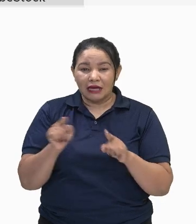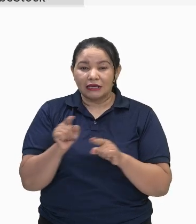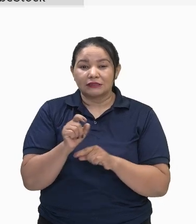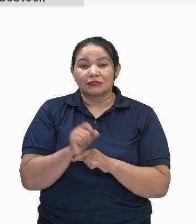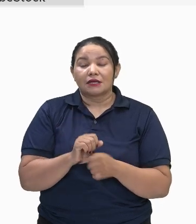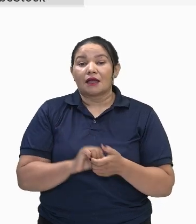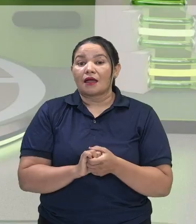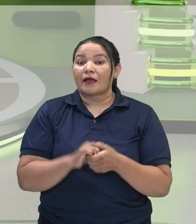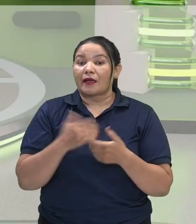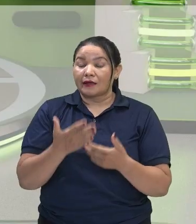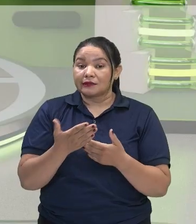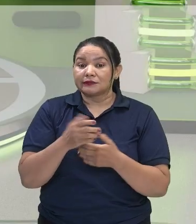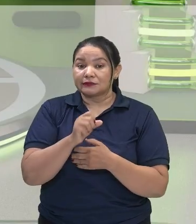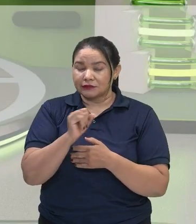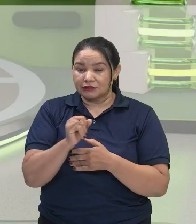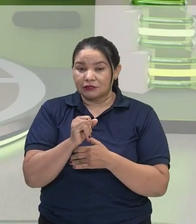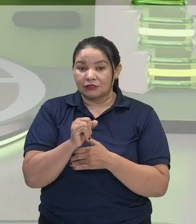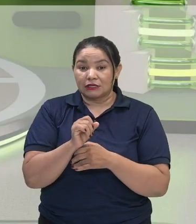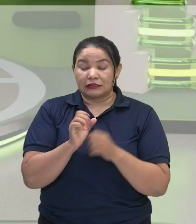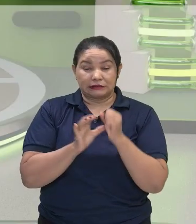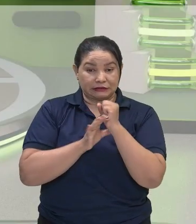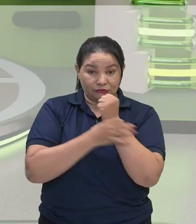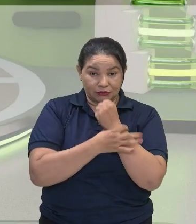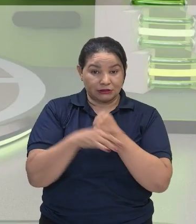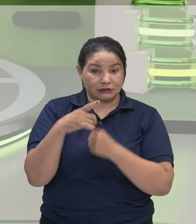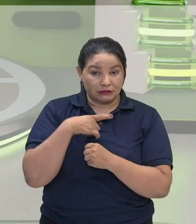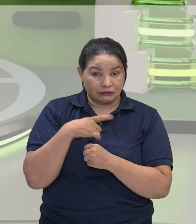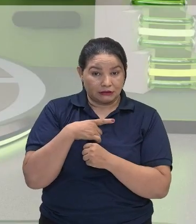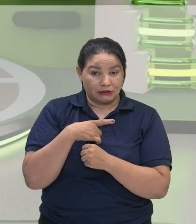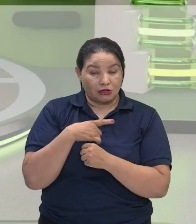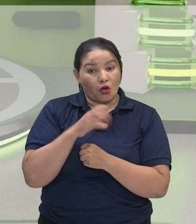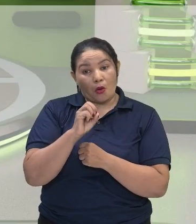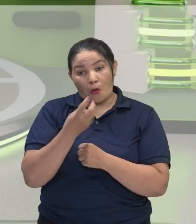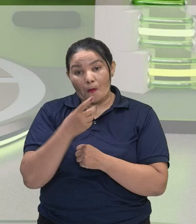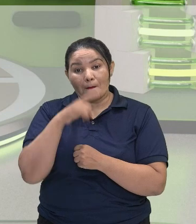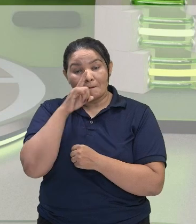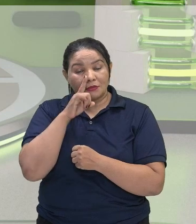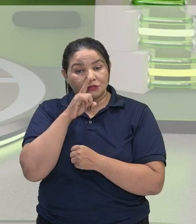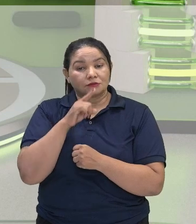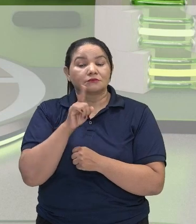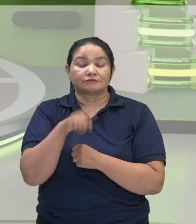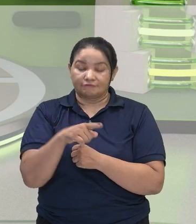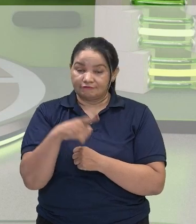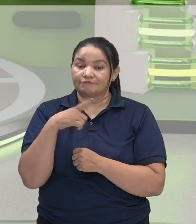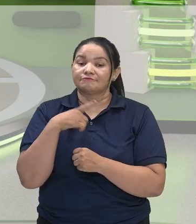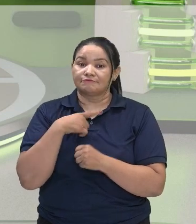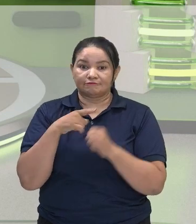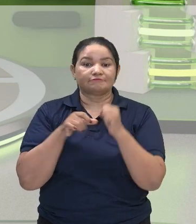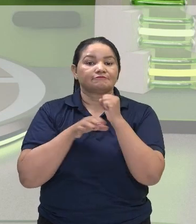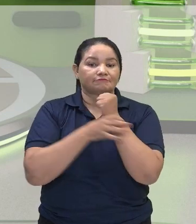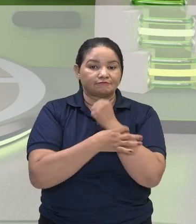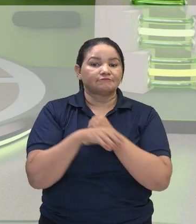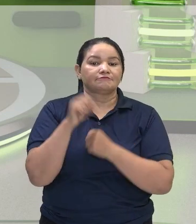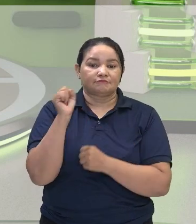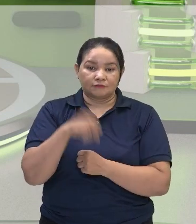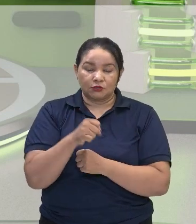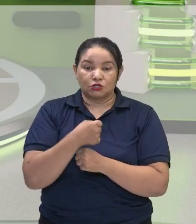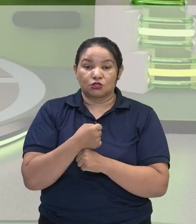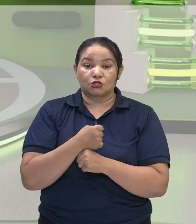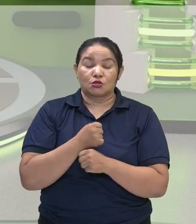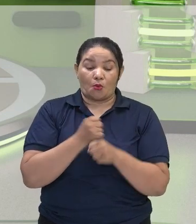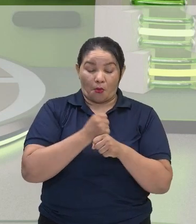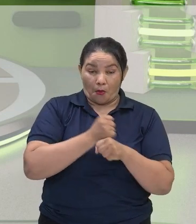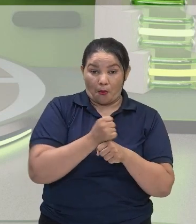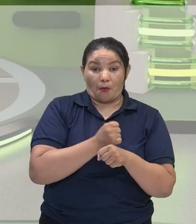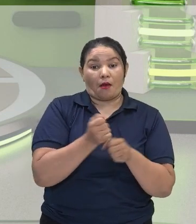ser segura? Bom, existe sim, né, toda uma segurança atualmente. A cada ano, né, que passa,